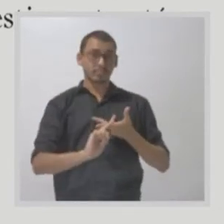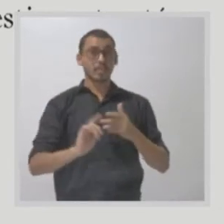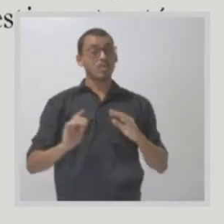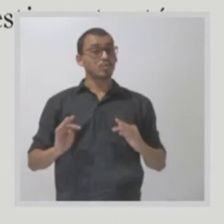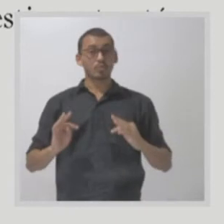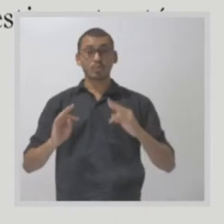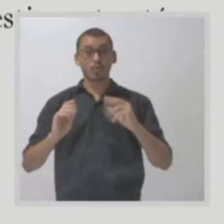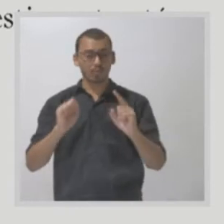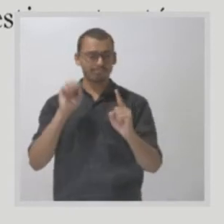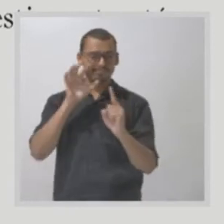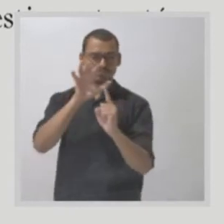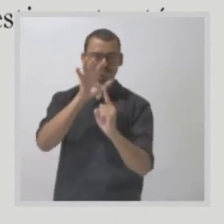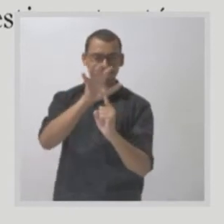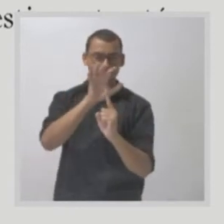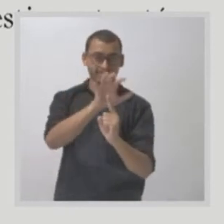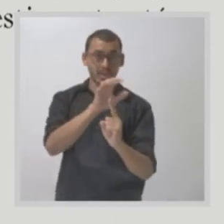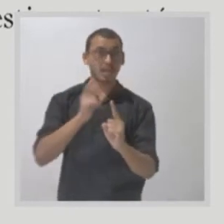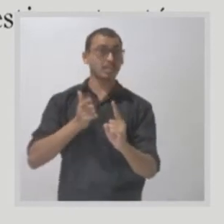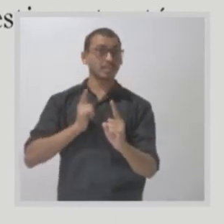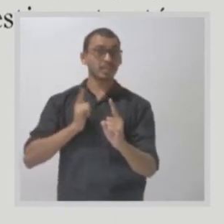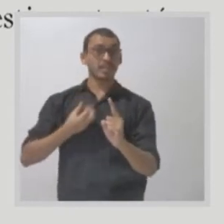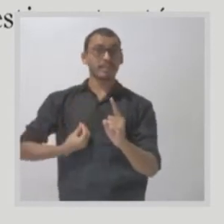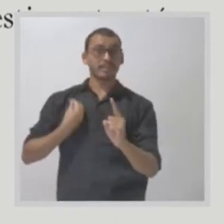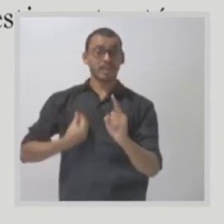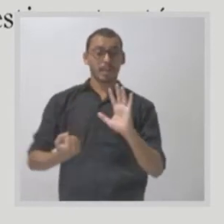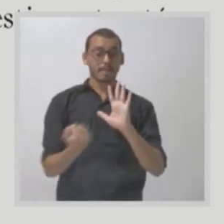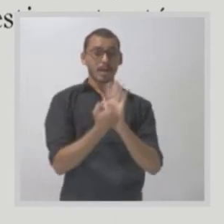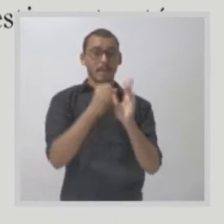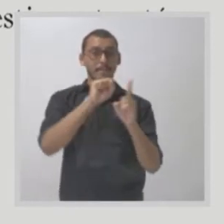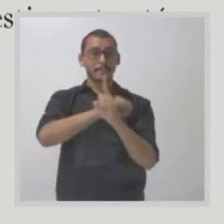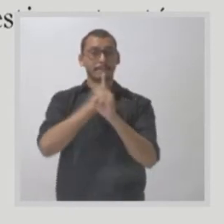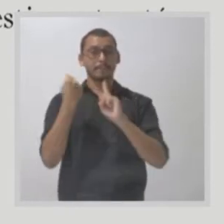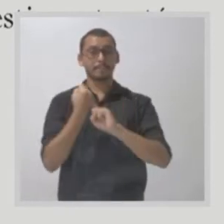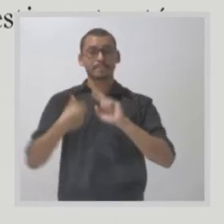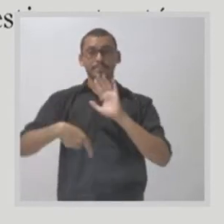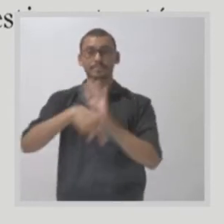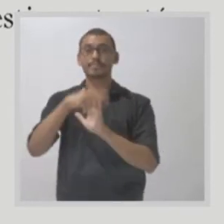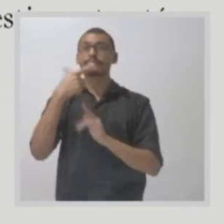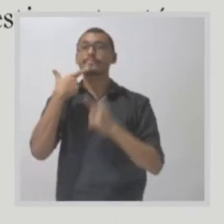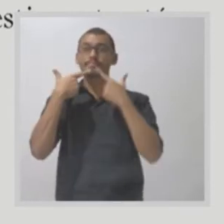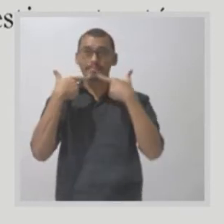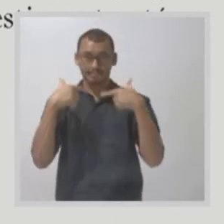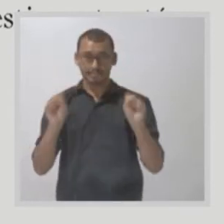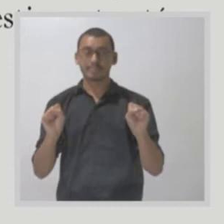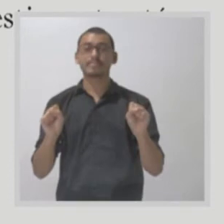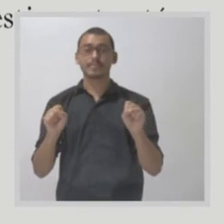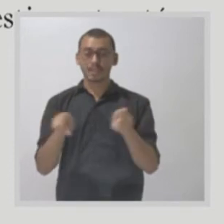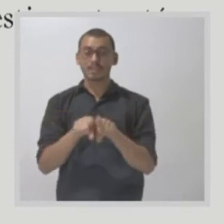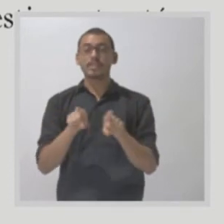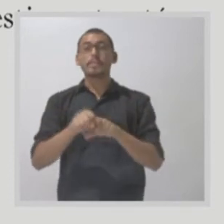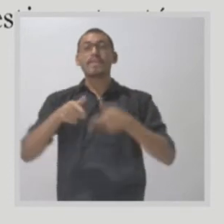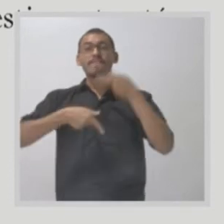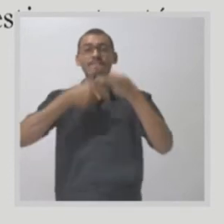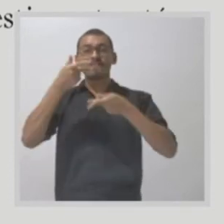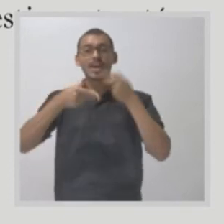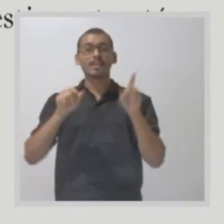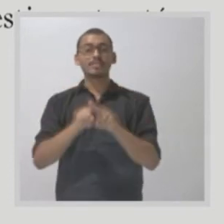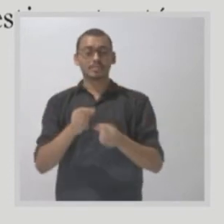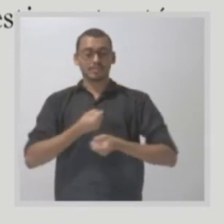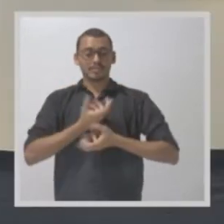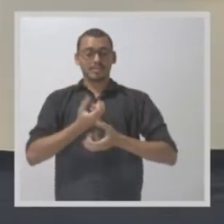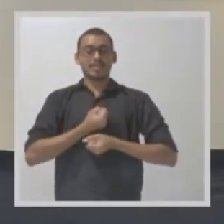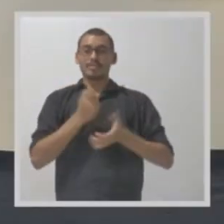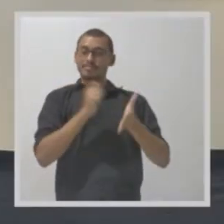essas influências vão marcar socialmente também na nossa fala e muitas vezes na nossa